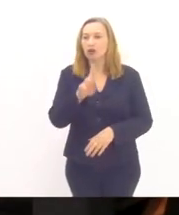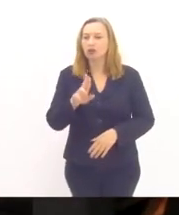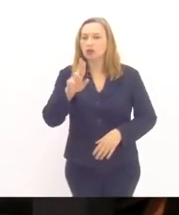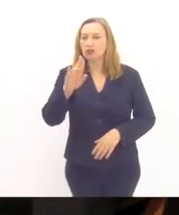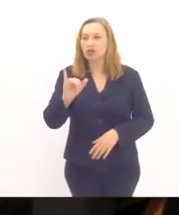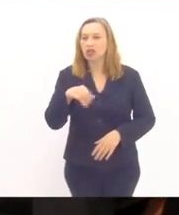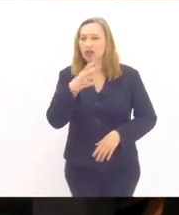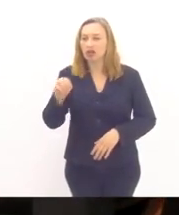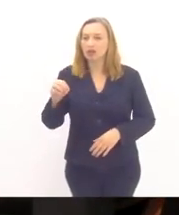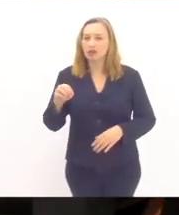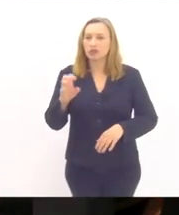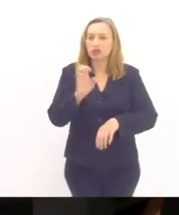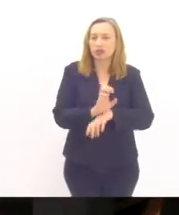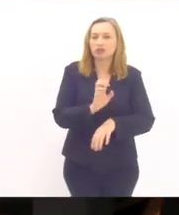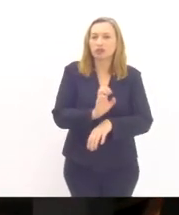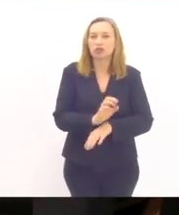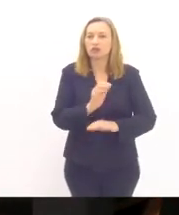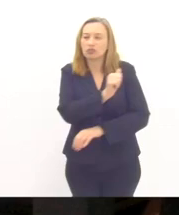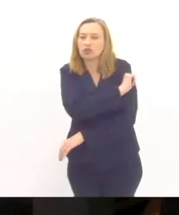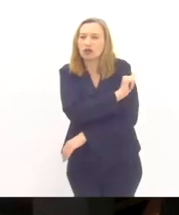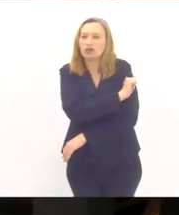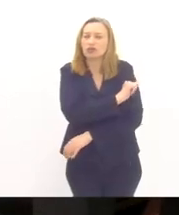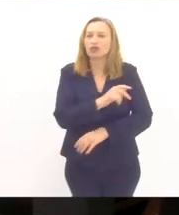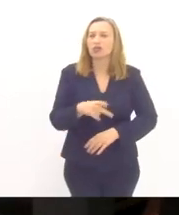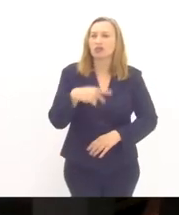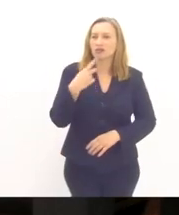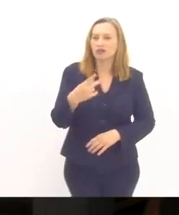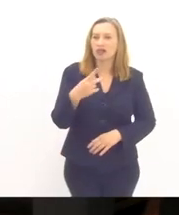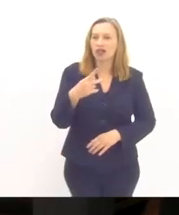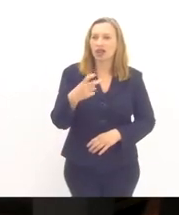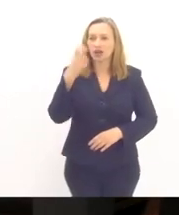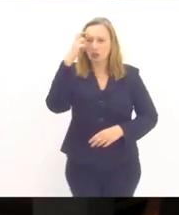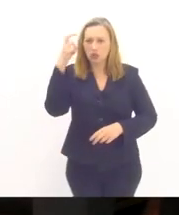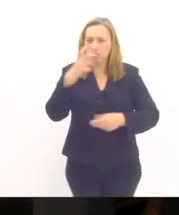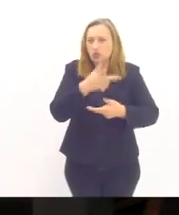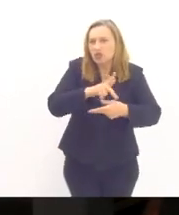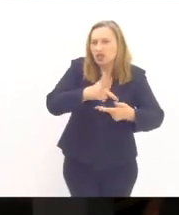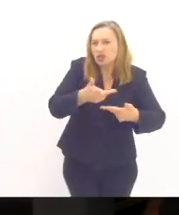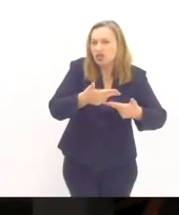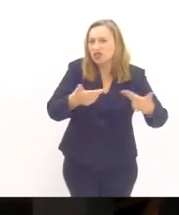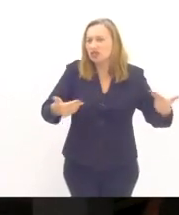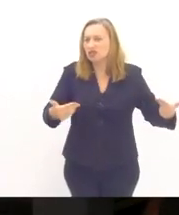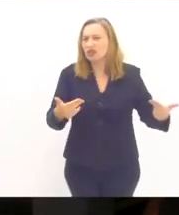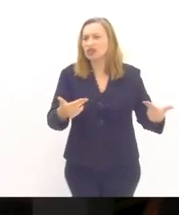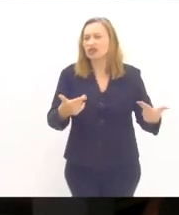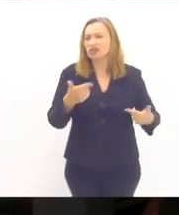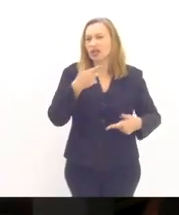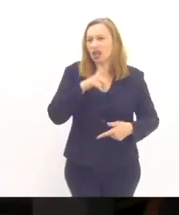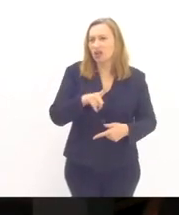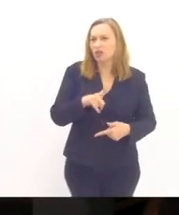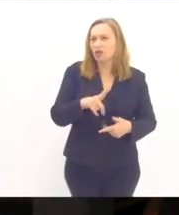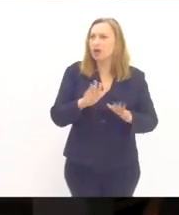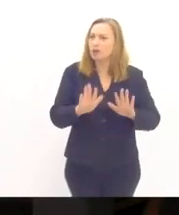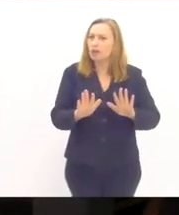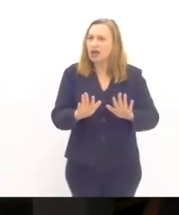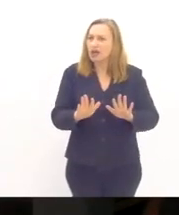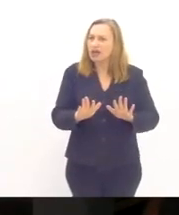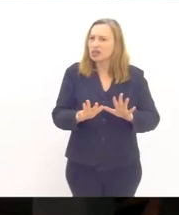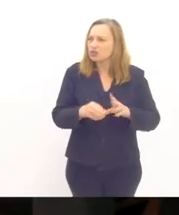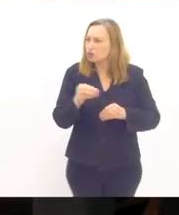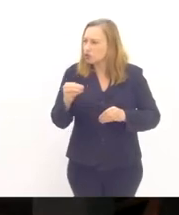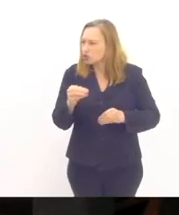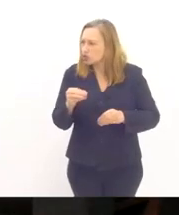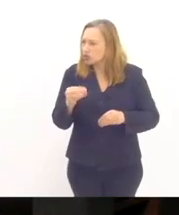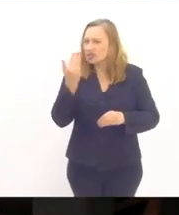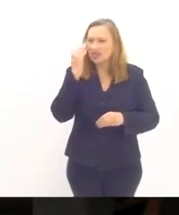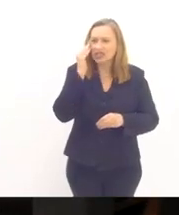Estudantes. Falar sobre uma cultura plurilíngua, a gente se atém muito a falar sobre cultura, né? Mas fugindo do que a gente